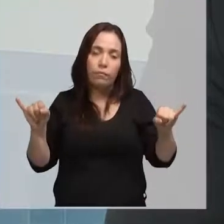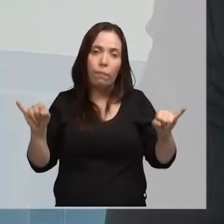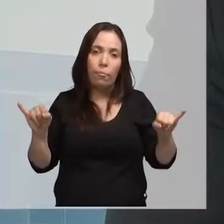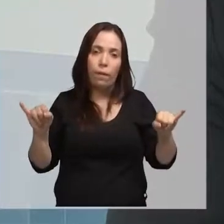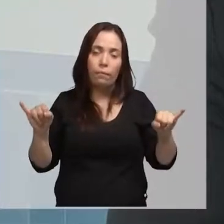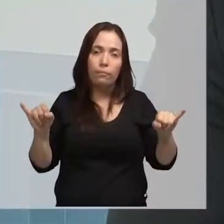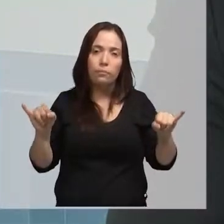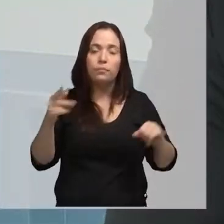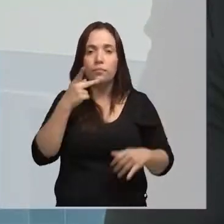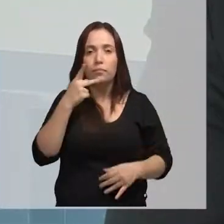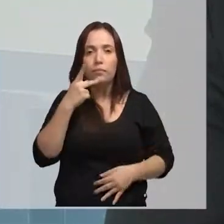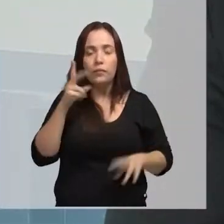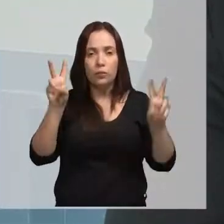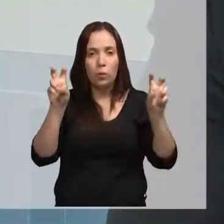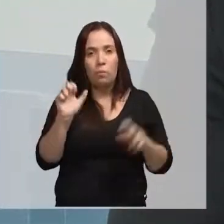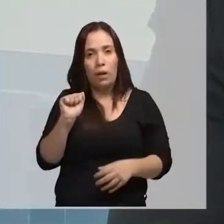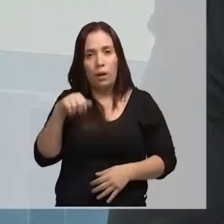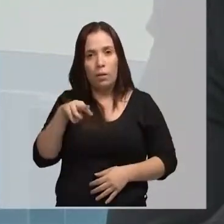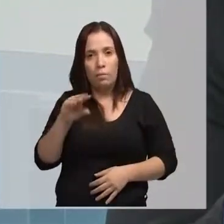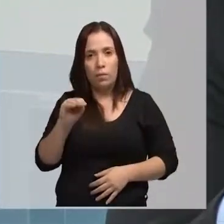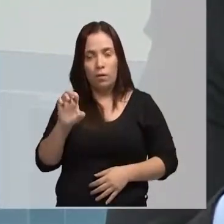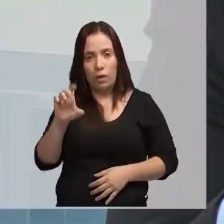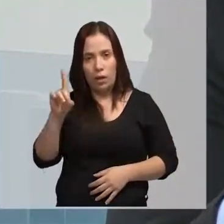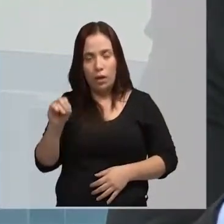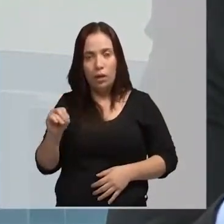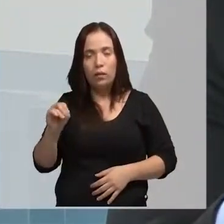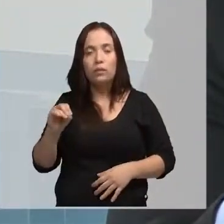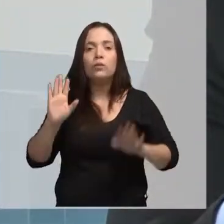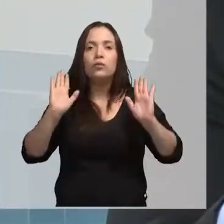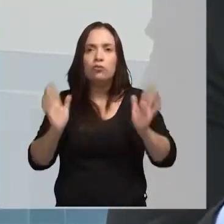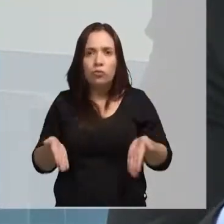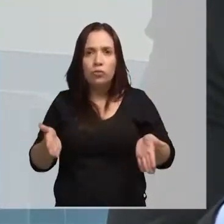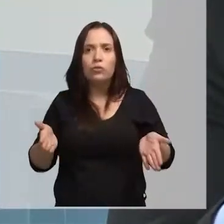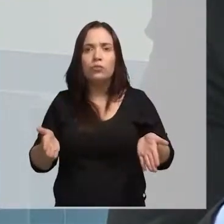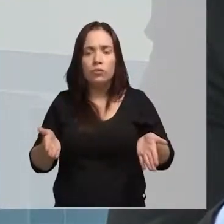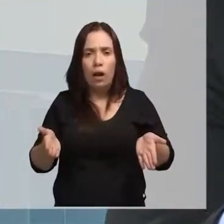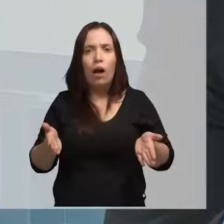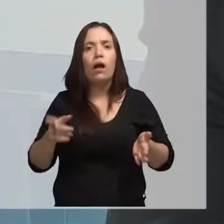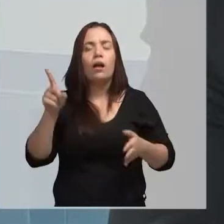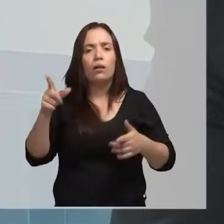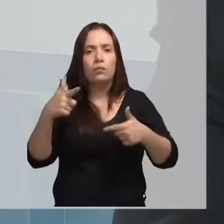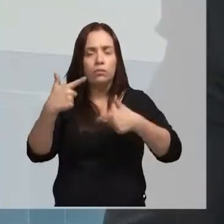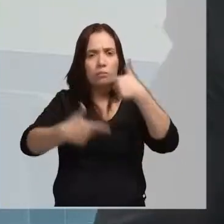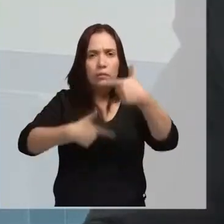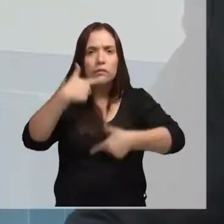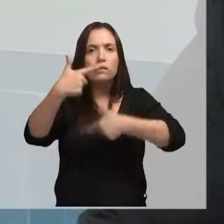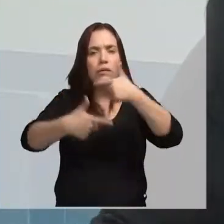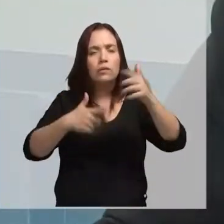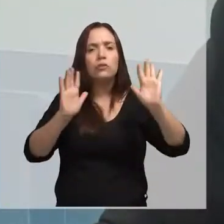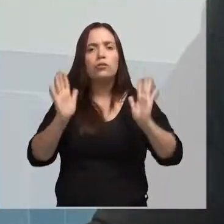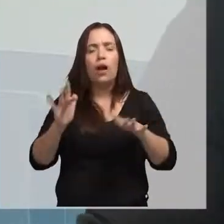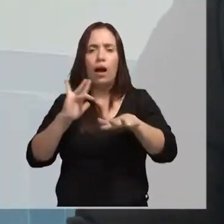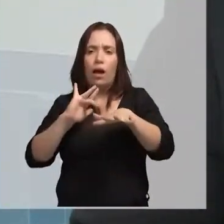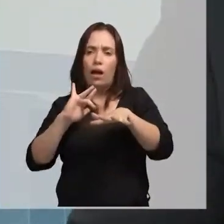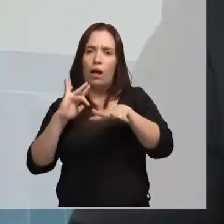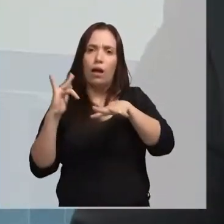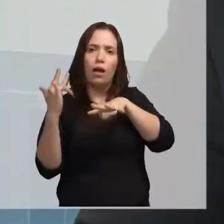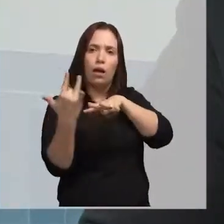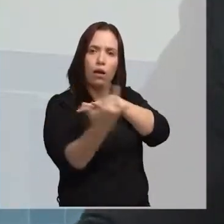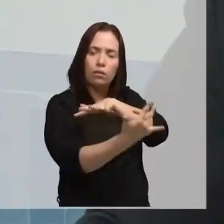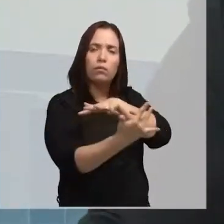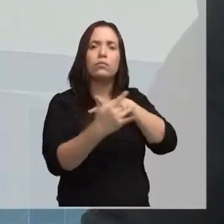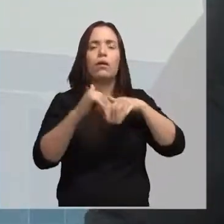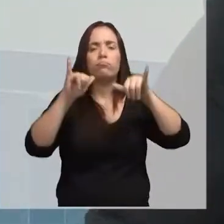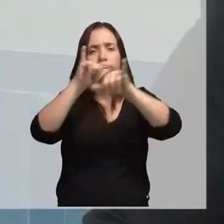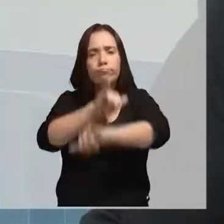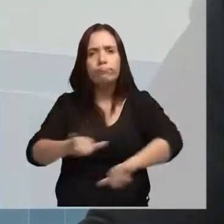esse candidato do mercado, Almoedo, já estava fazendo um trabalho pesado financeiro nas redes sociais, aí iniciou esse trabalho, para